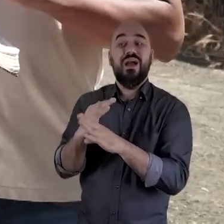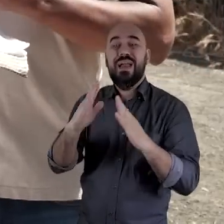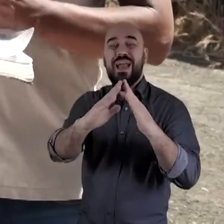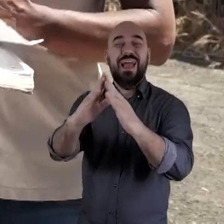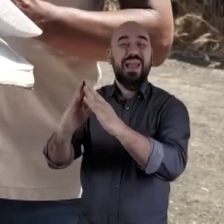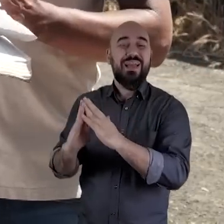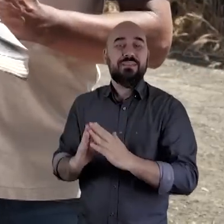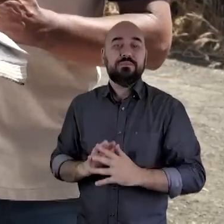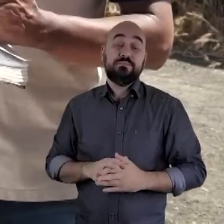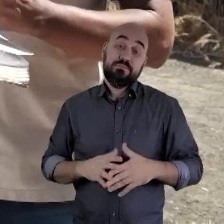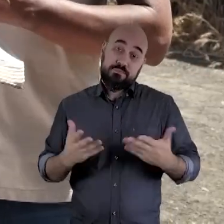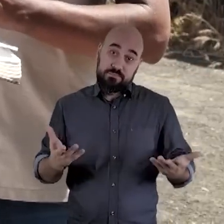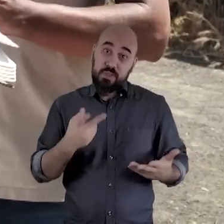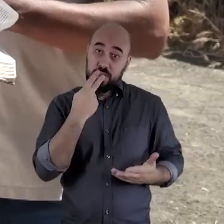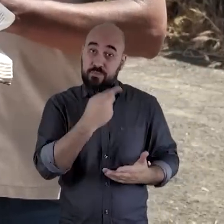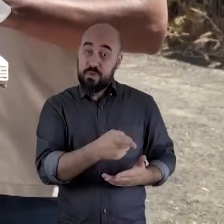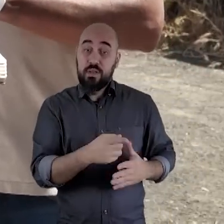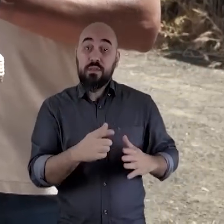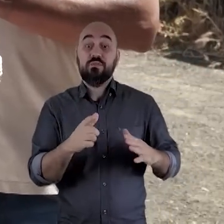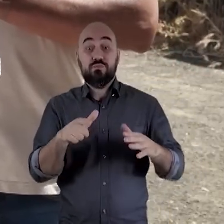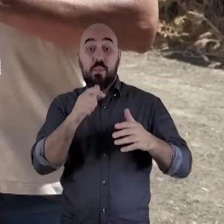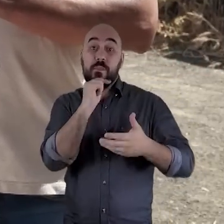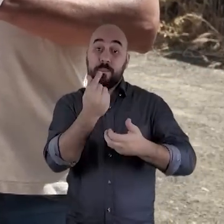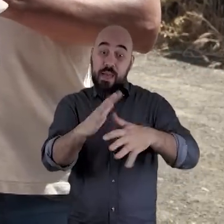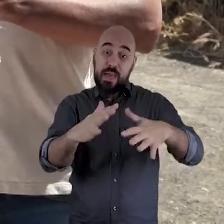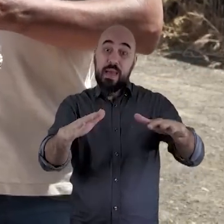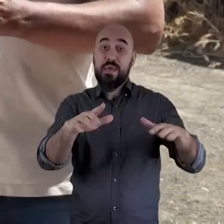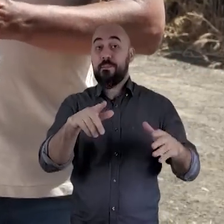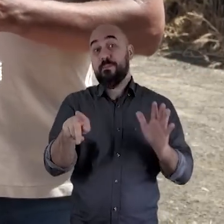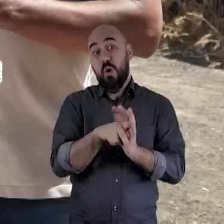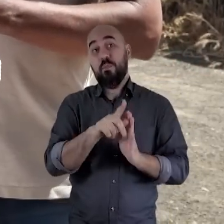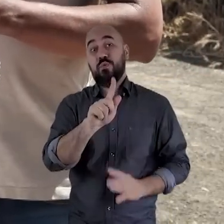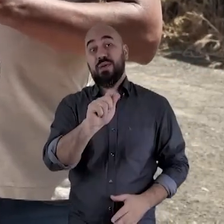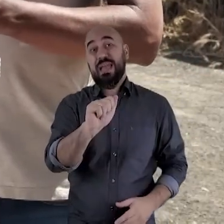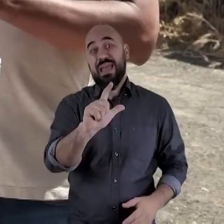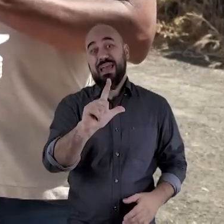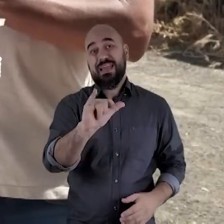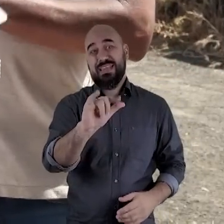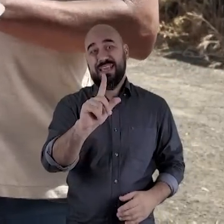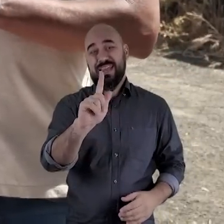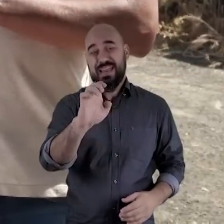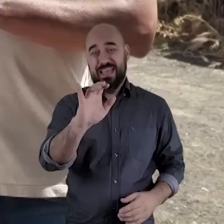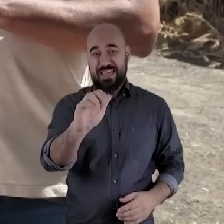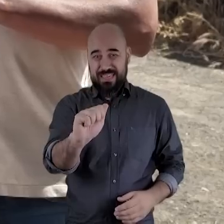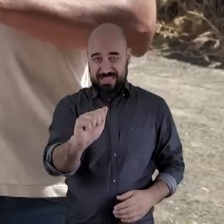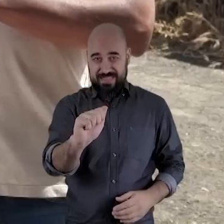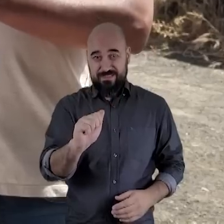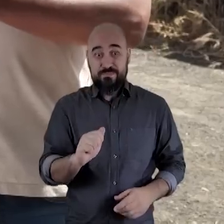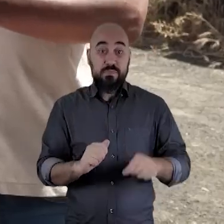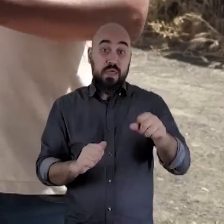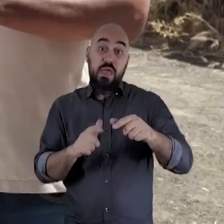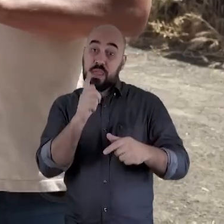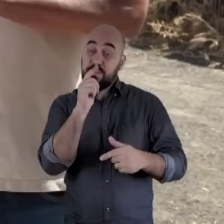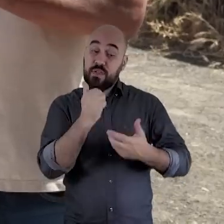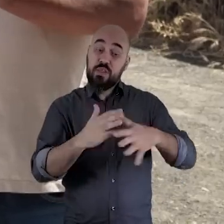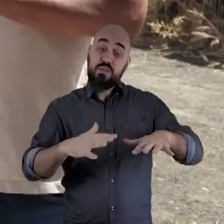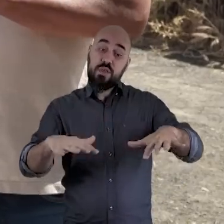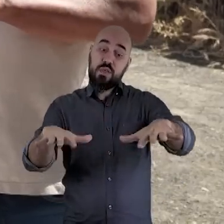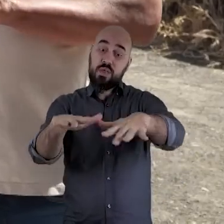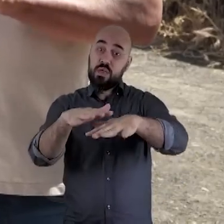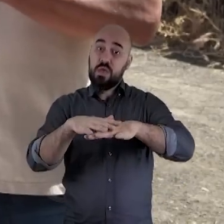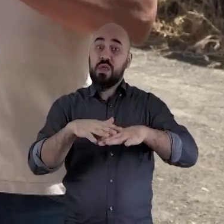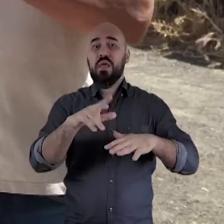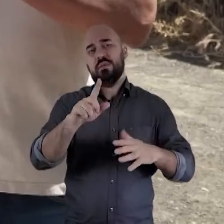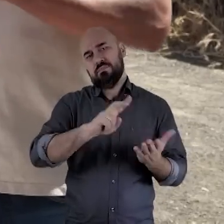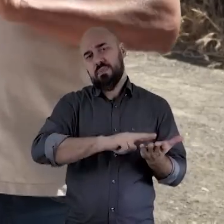referência ao Mar da Galileia, que é chamado de Kineret Yam em hebraico. Yam Kineret, o mar da harpa. Alguns